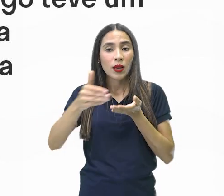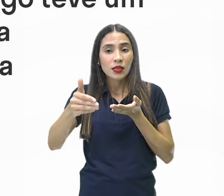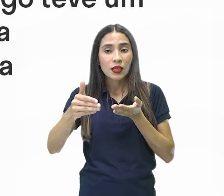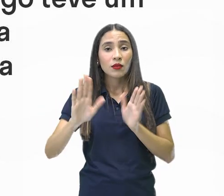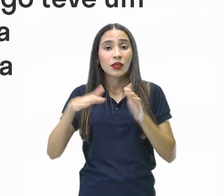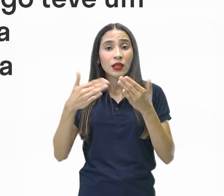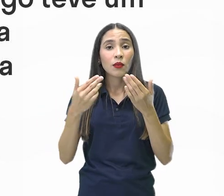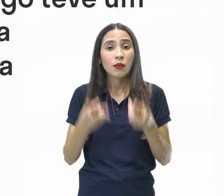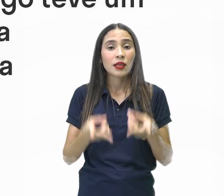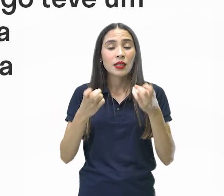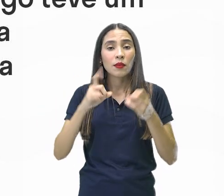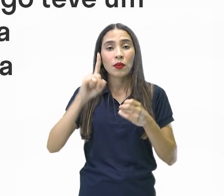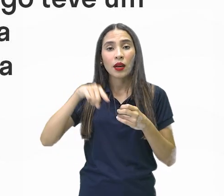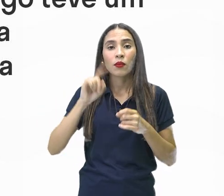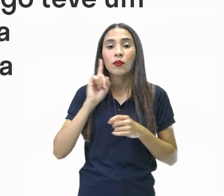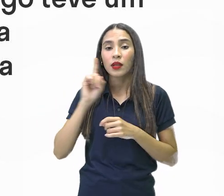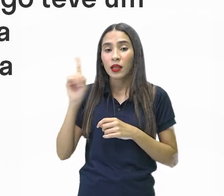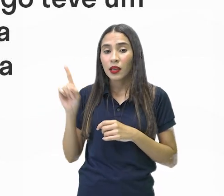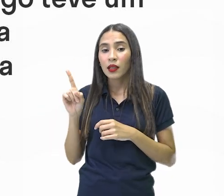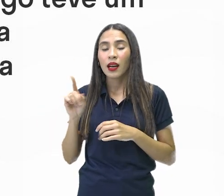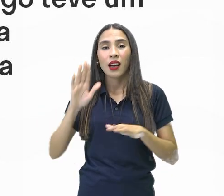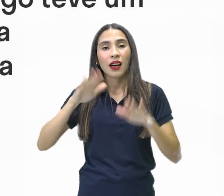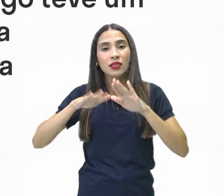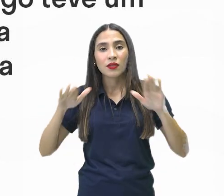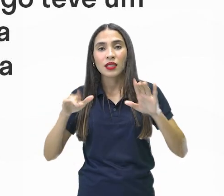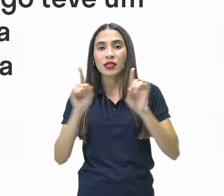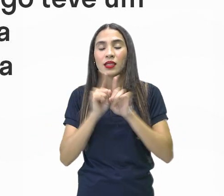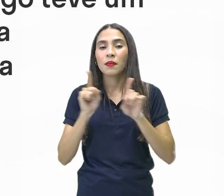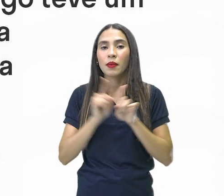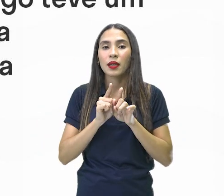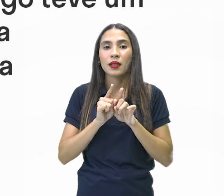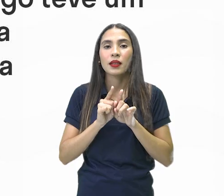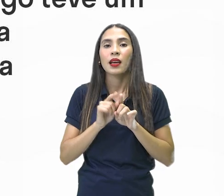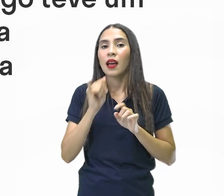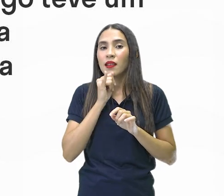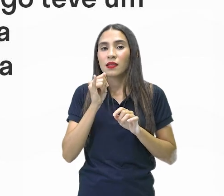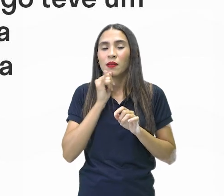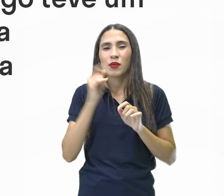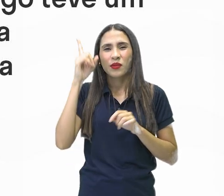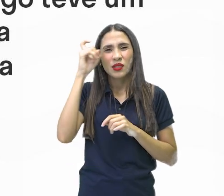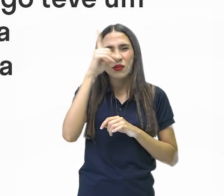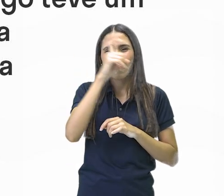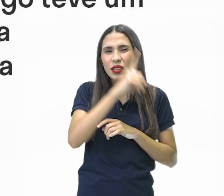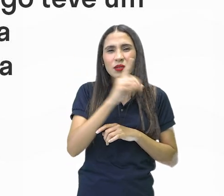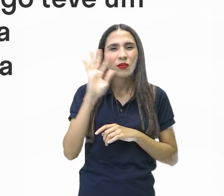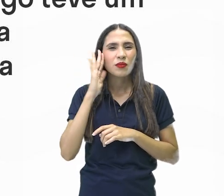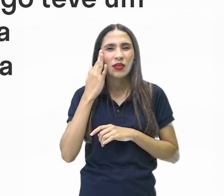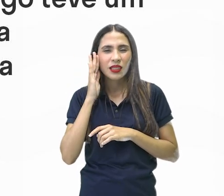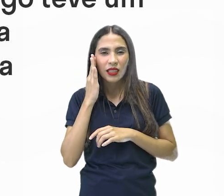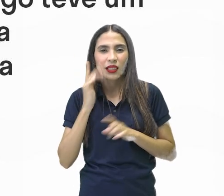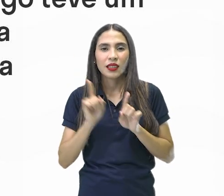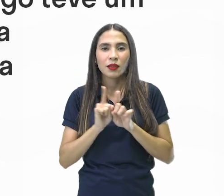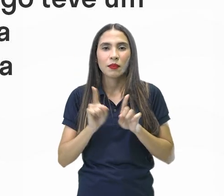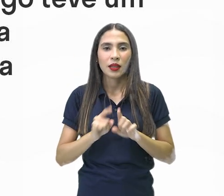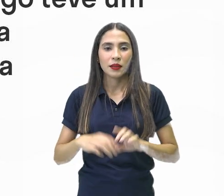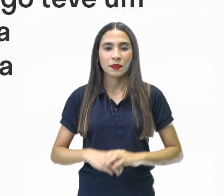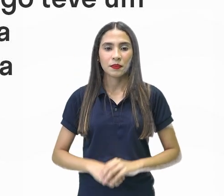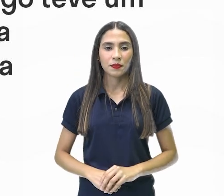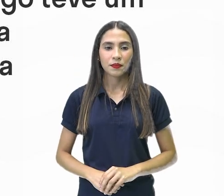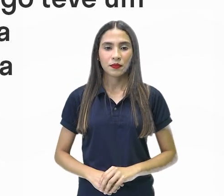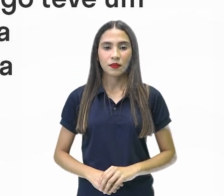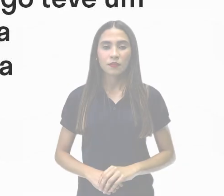nascendo. Então, veja que é uma questão que, às vezes, ela é difícil até da gente